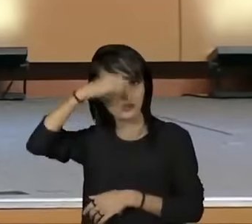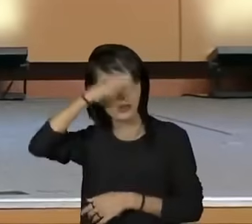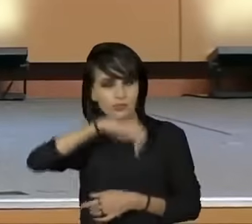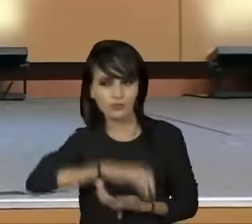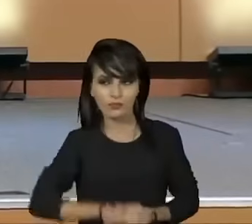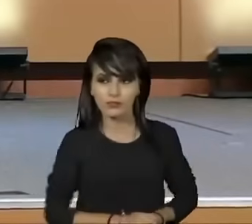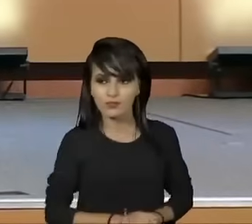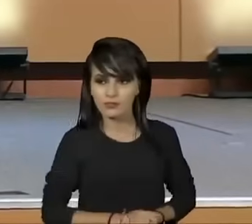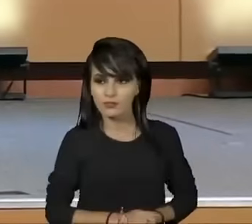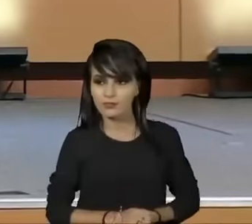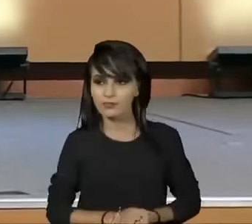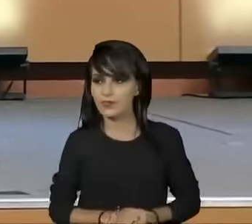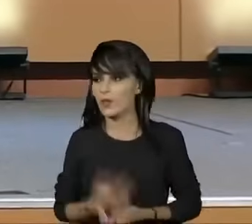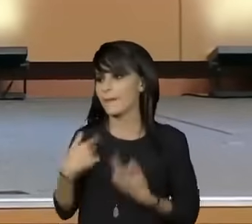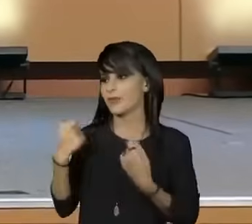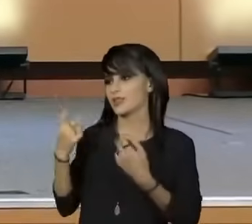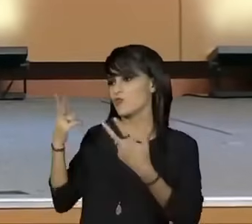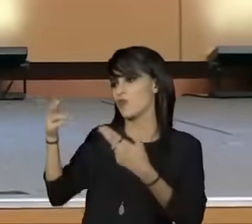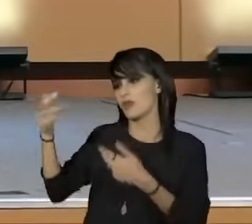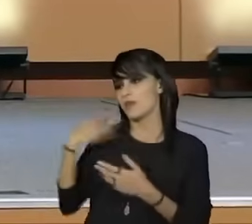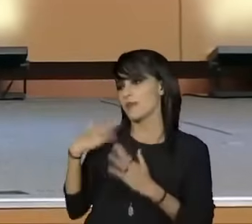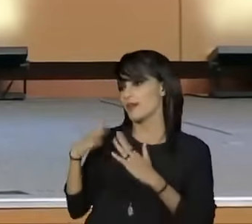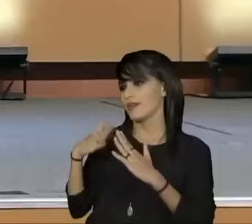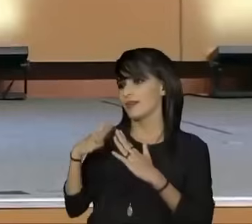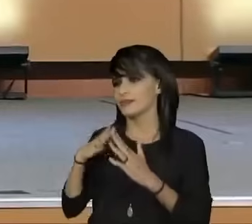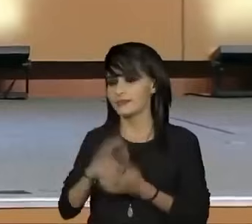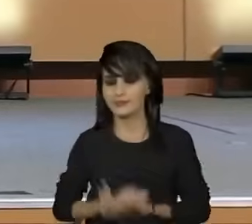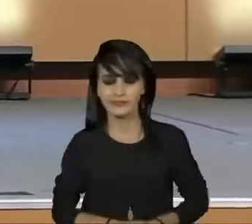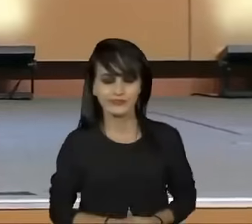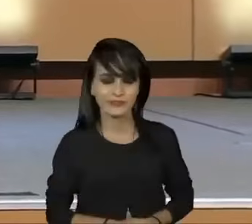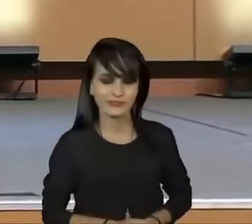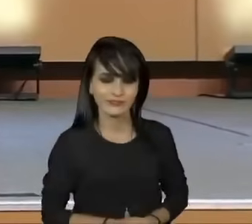Hum tô precisando de um desse lá em